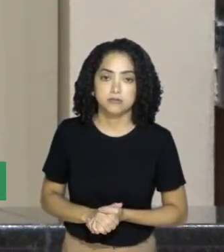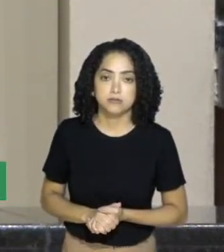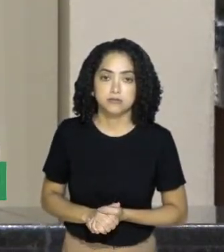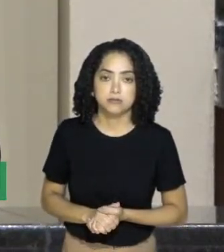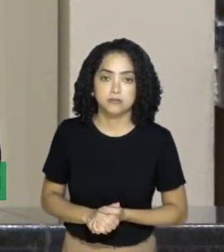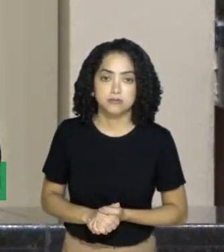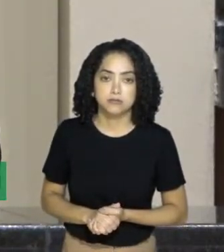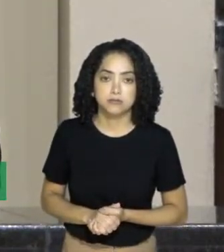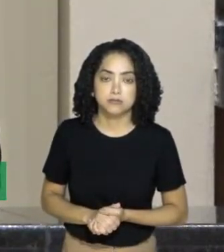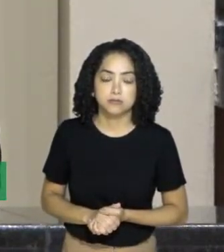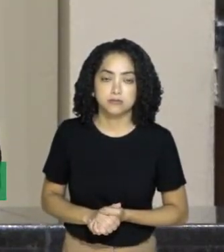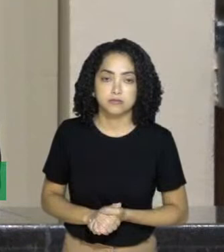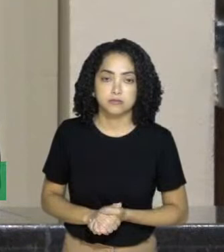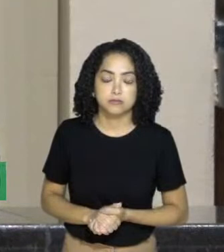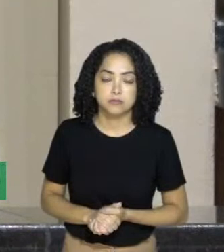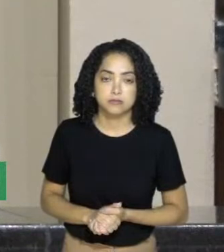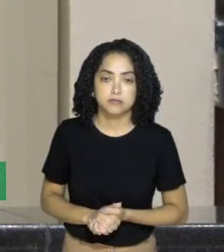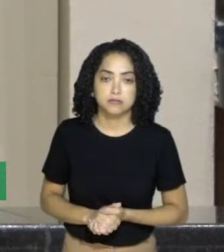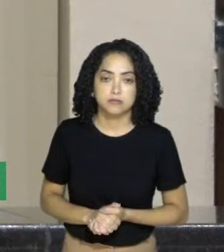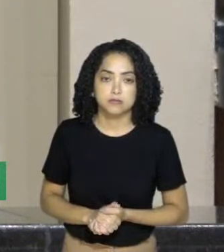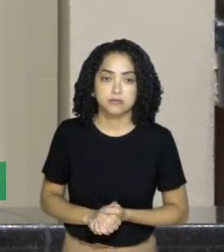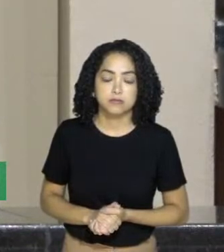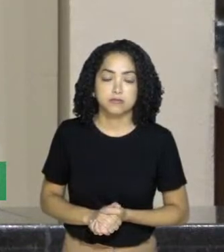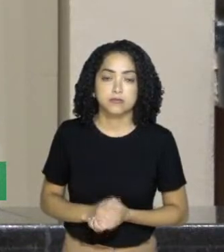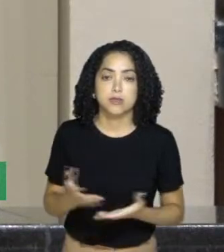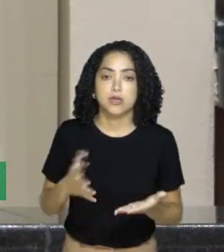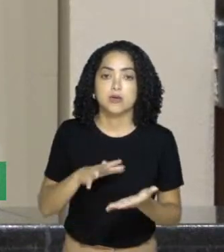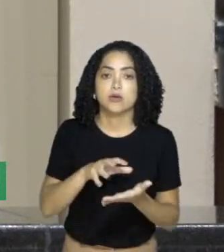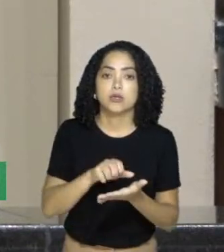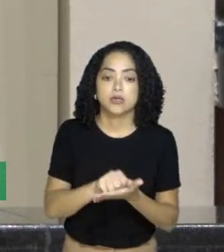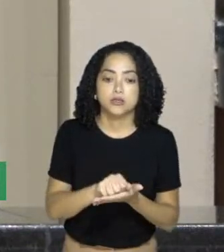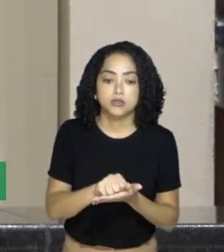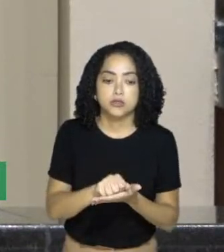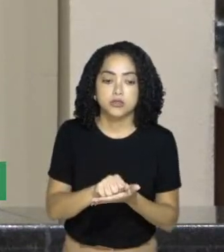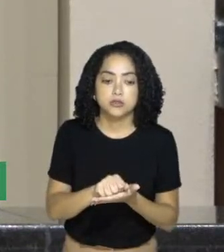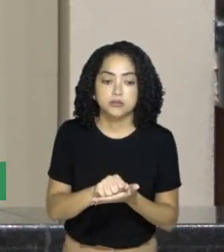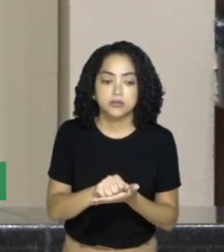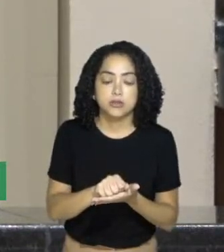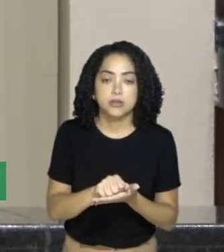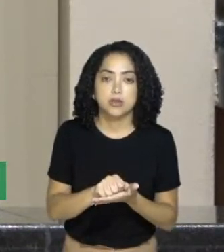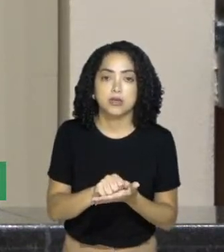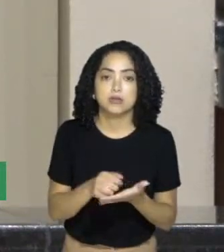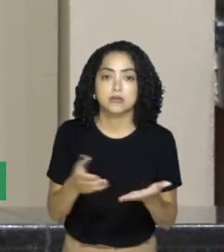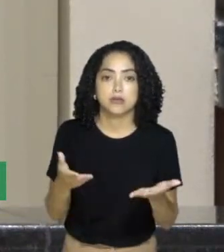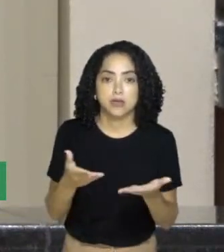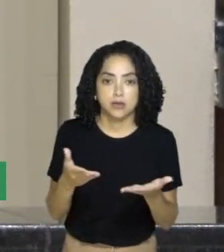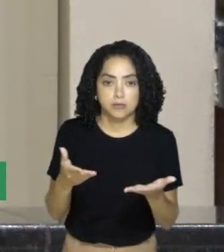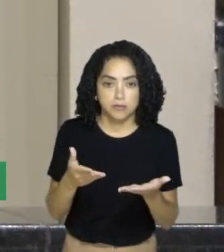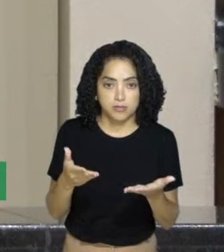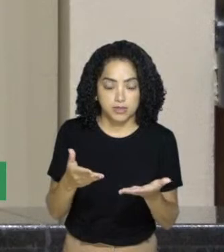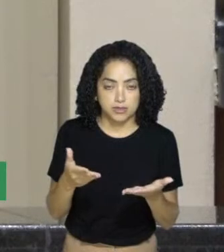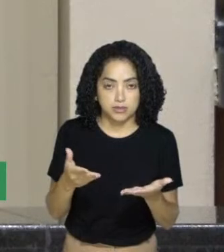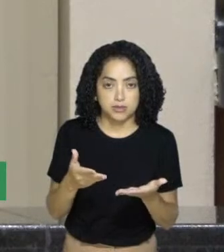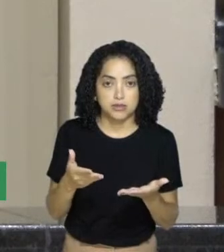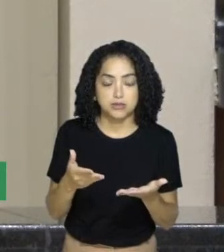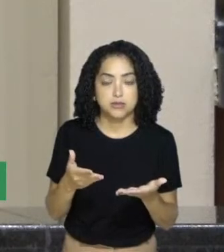Aproveito para registrar a presença do Júnior Moser,